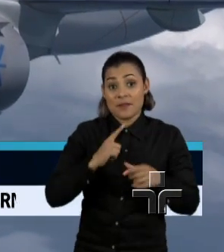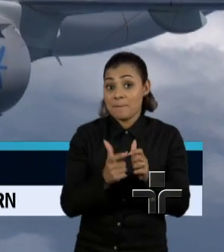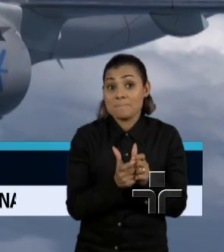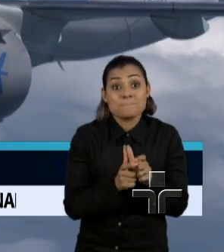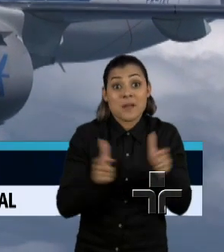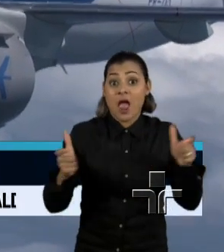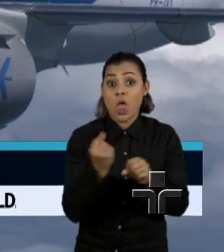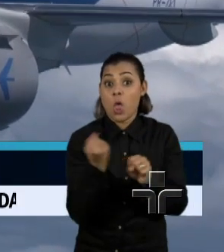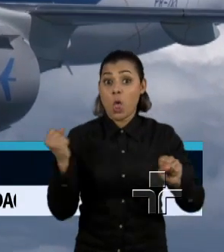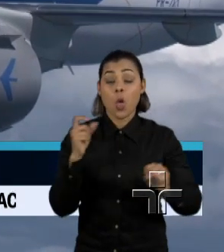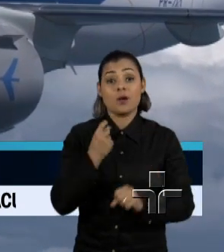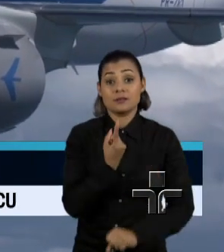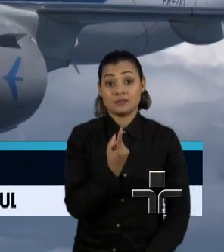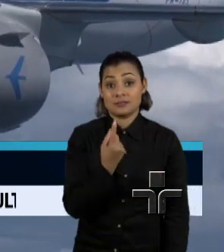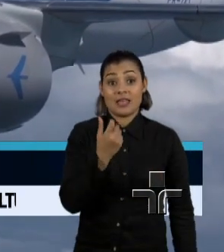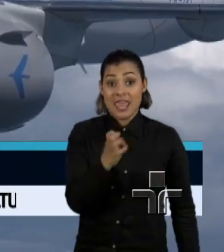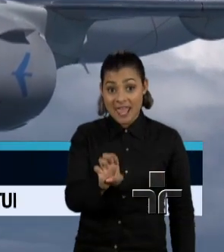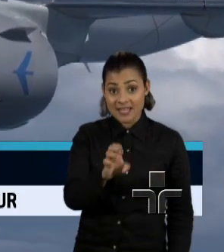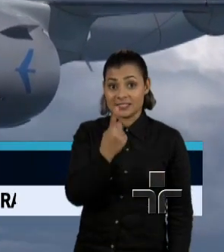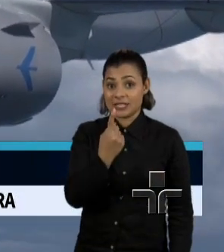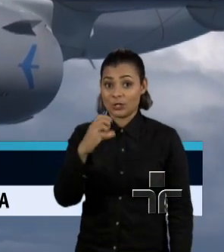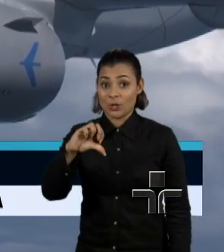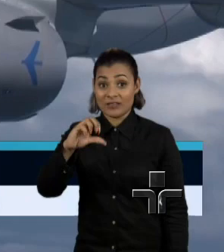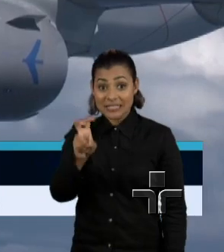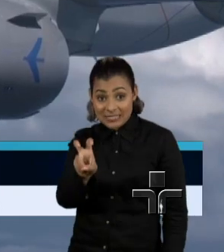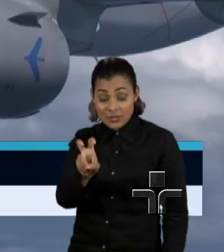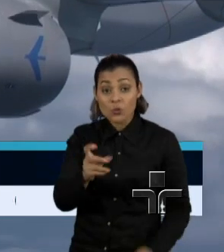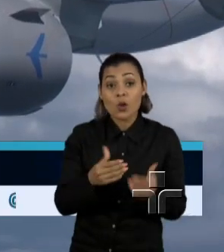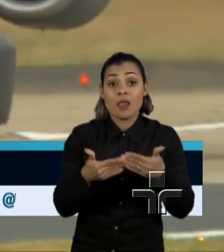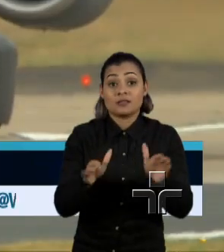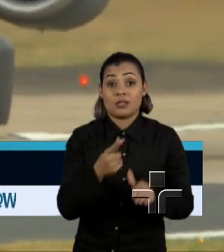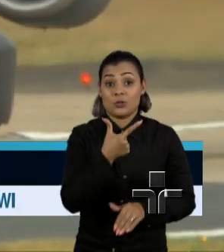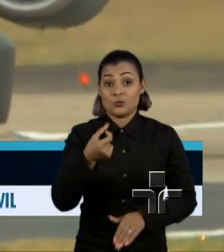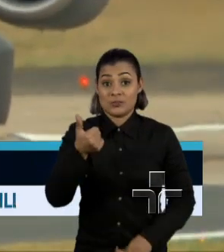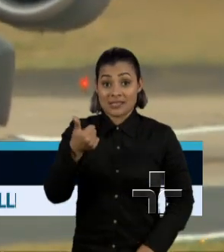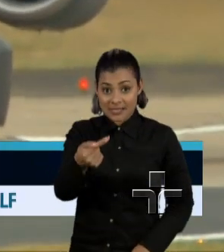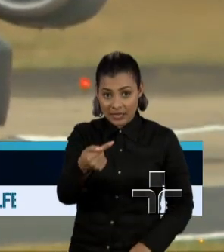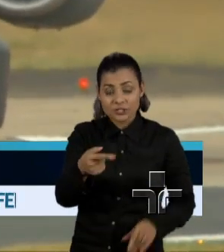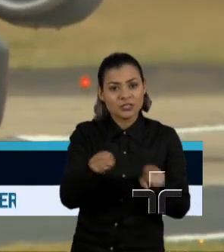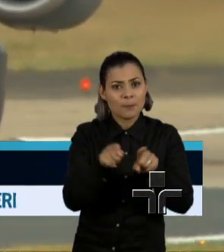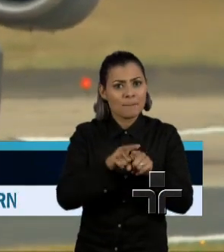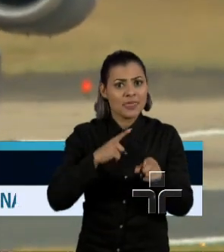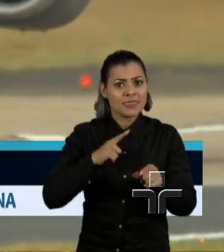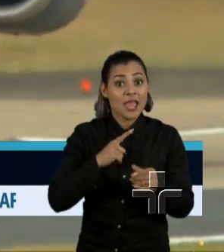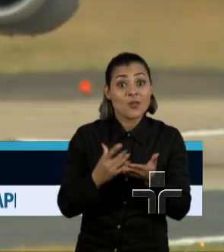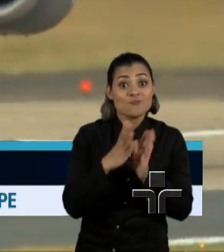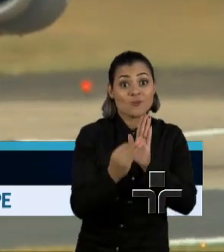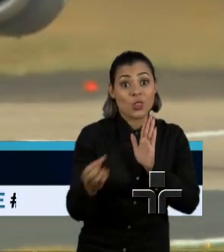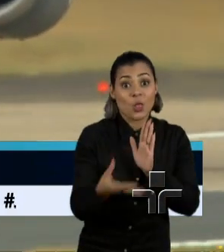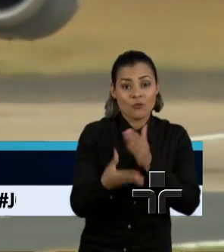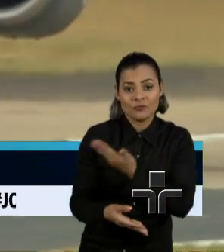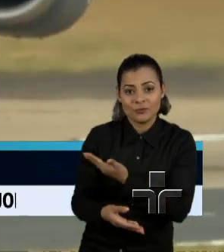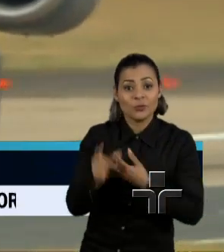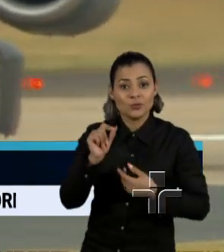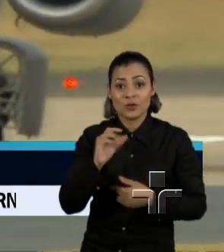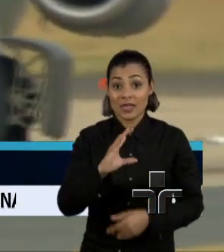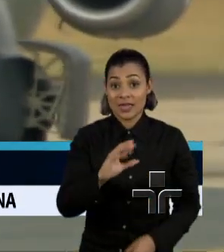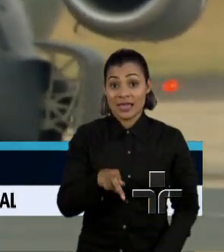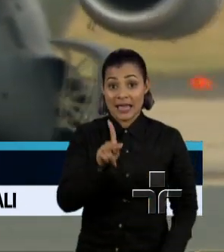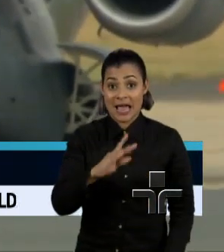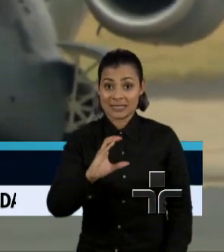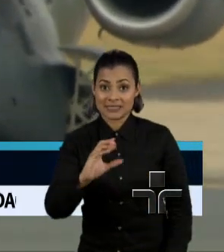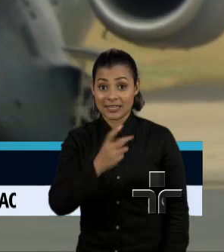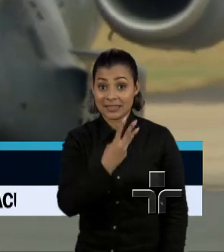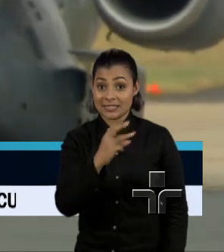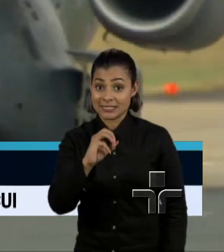companhia é o E-195-E2, lançado em 2017. Outra grande aposta é o cargueiro militar KC-390,